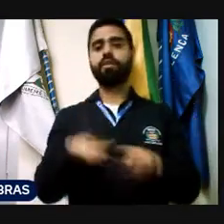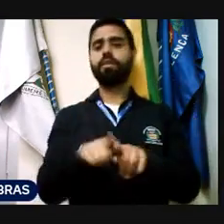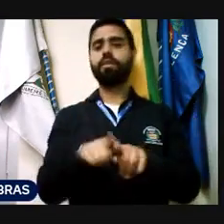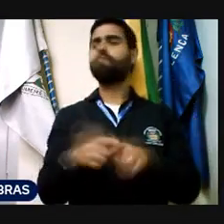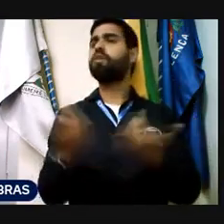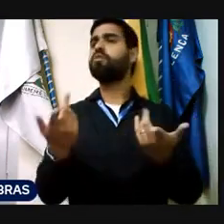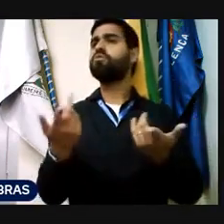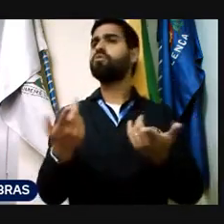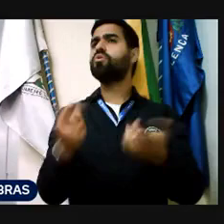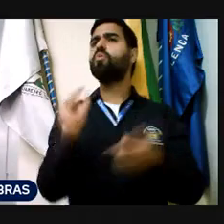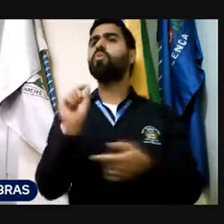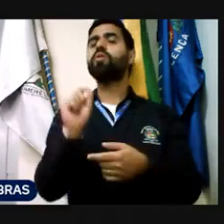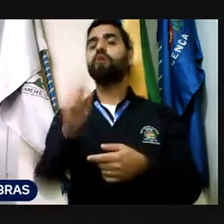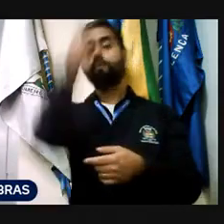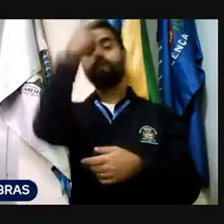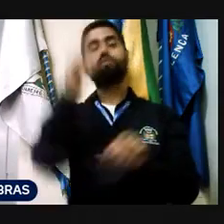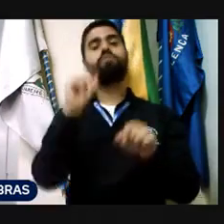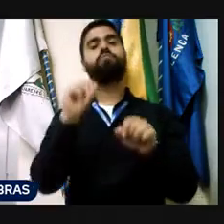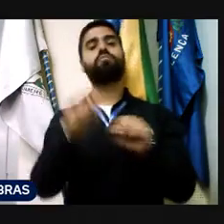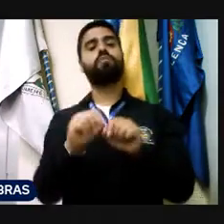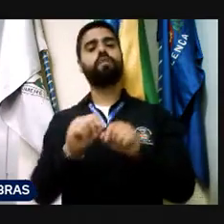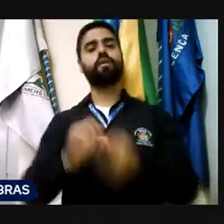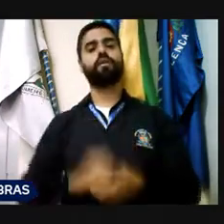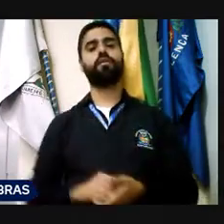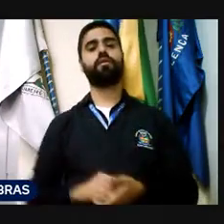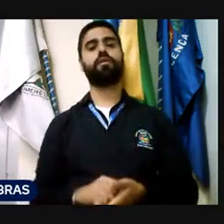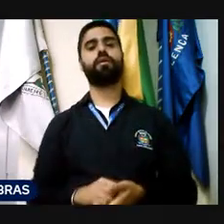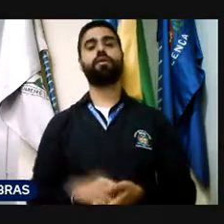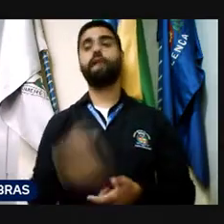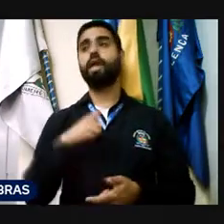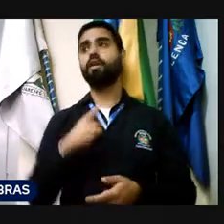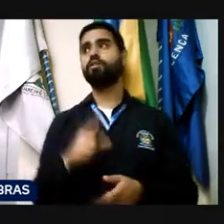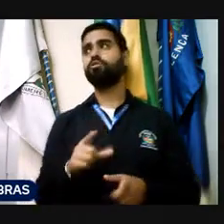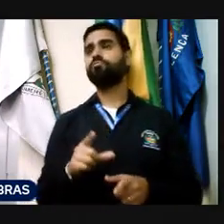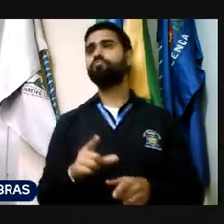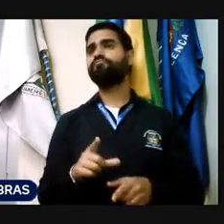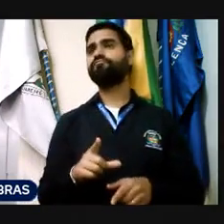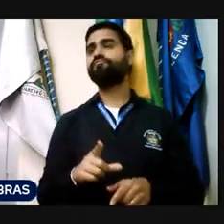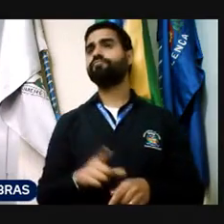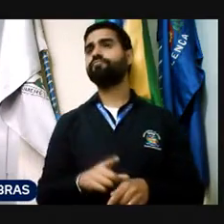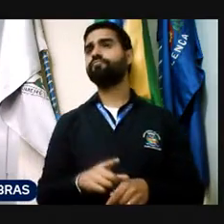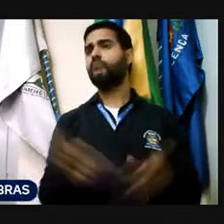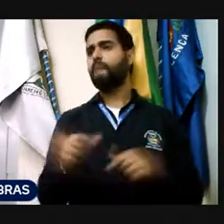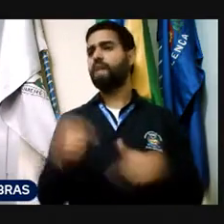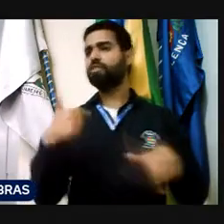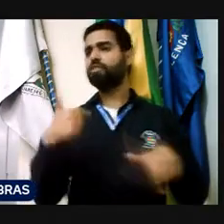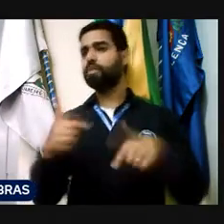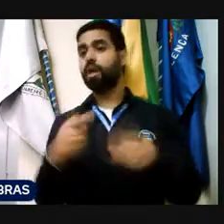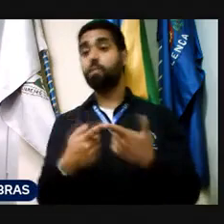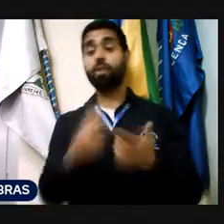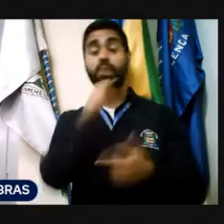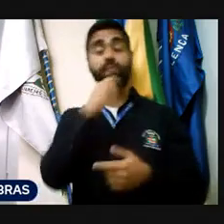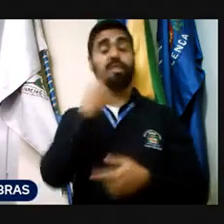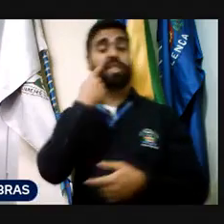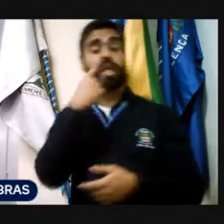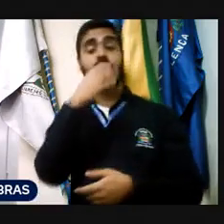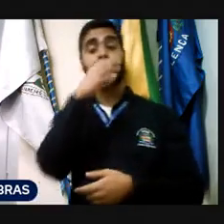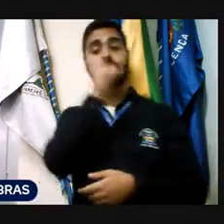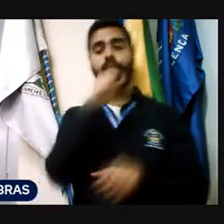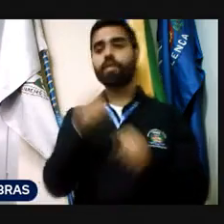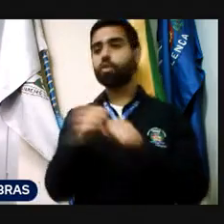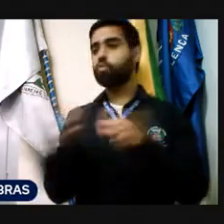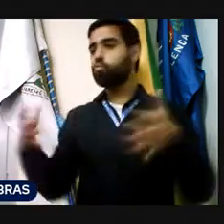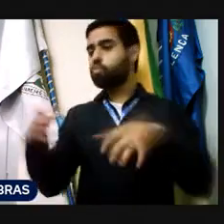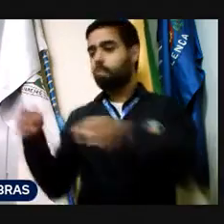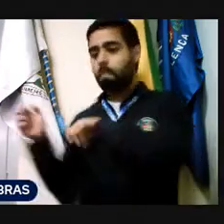que a prefeitura, pelo menos nesse período que tem menos trabalho, por que chega na sexta-feira, no sábado, faz uns mutirões